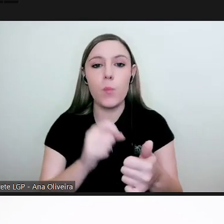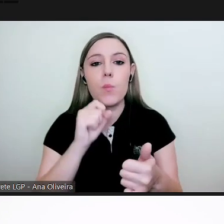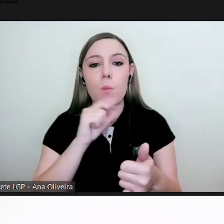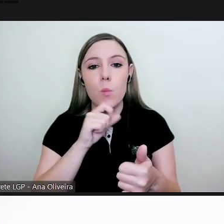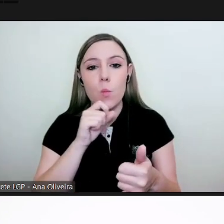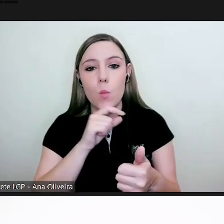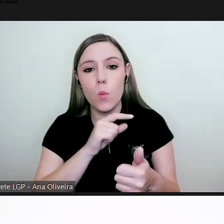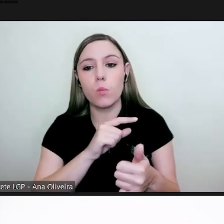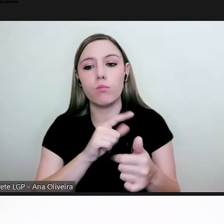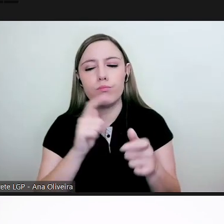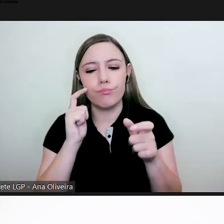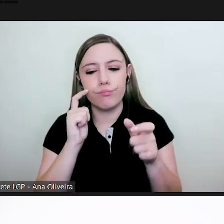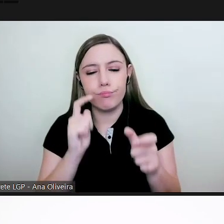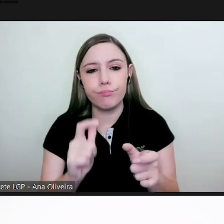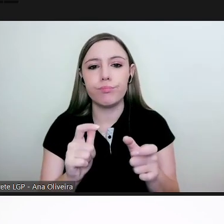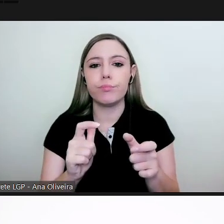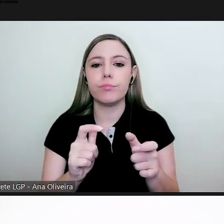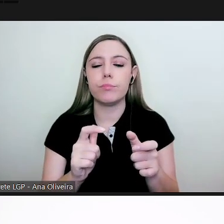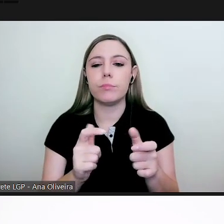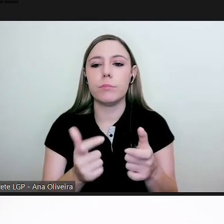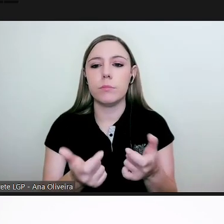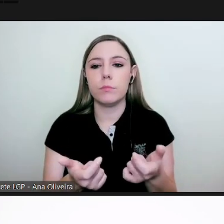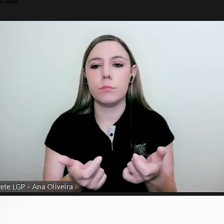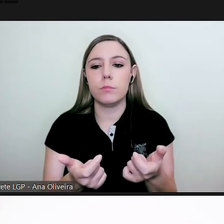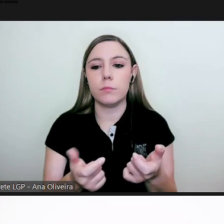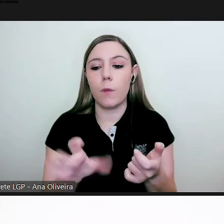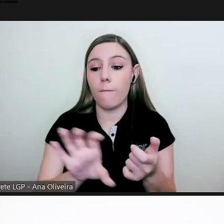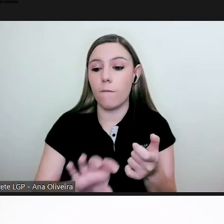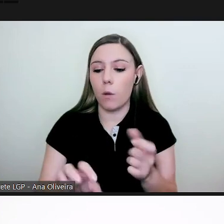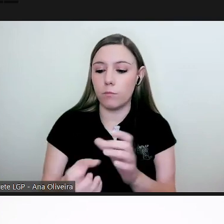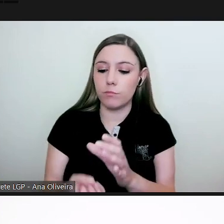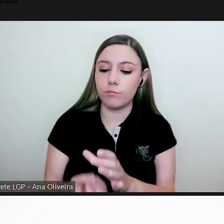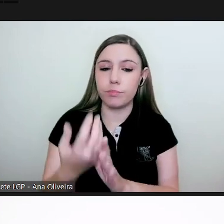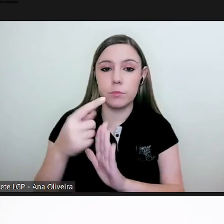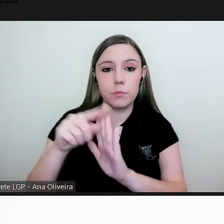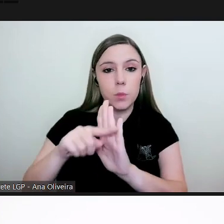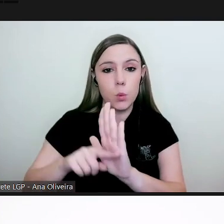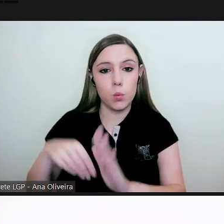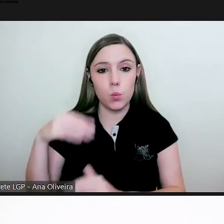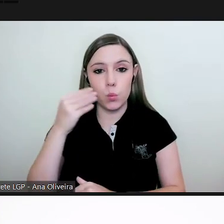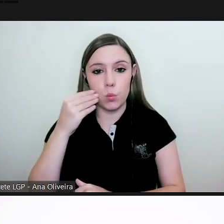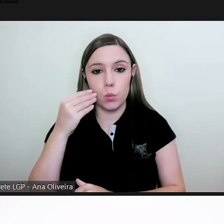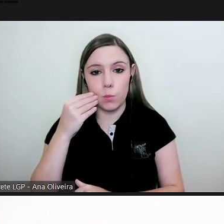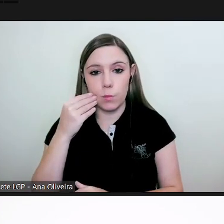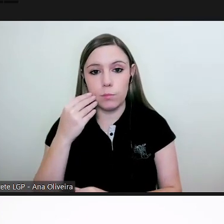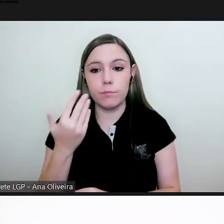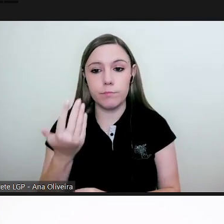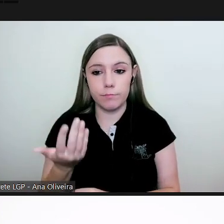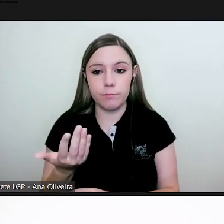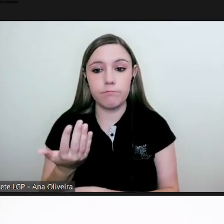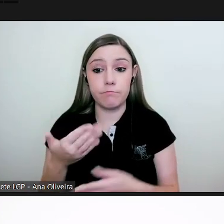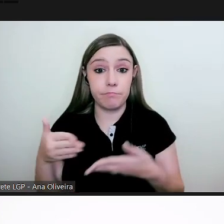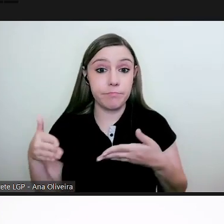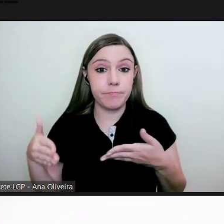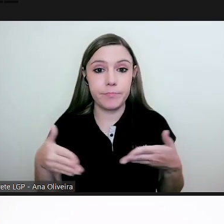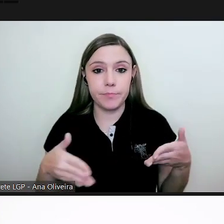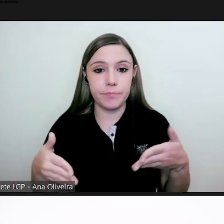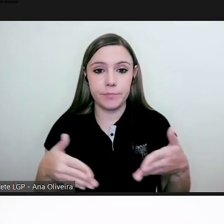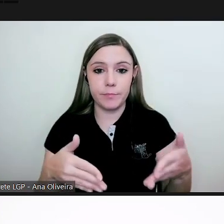escrutinando, monitorizando o estado de implementação de medidas. É um caminho